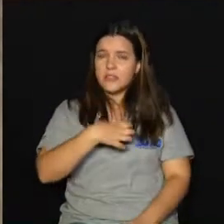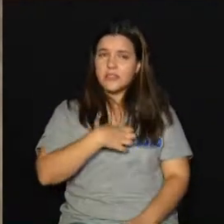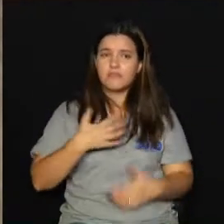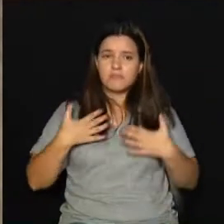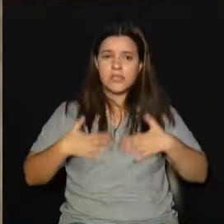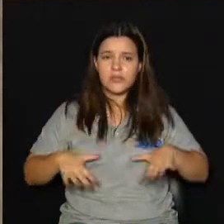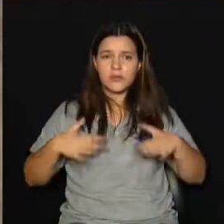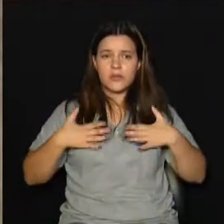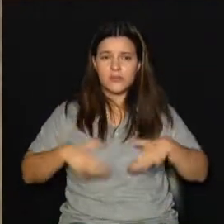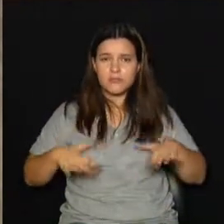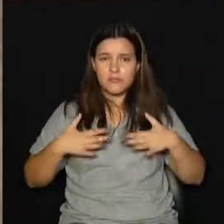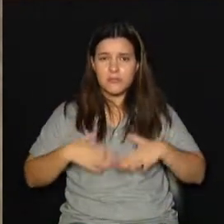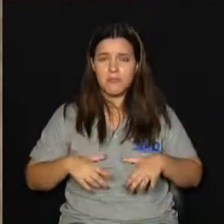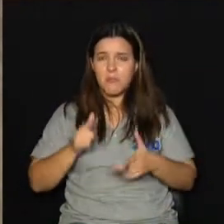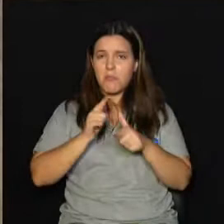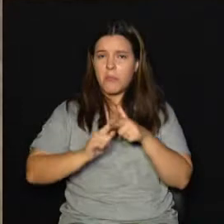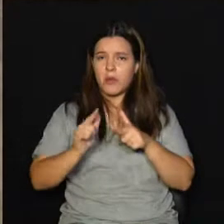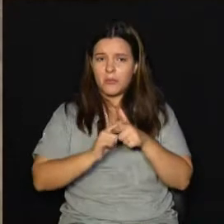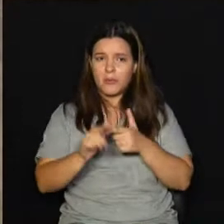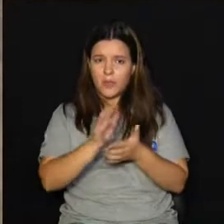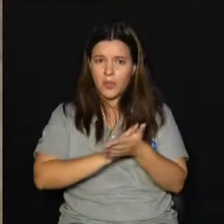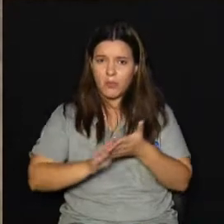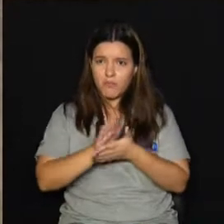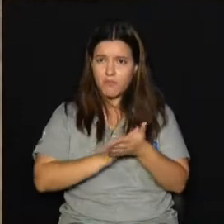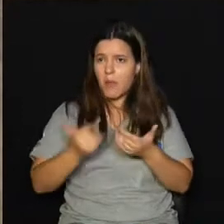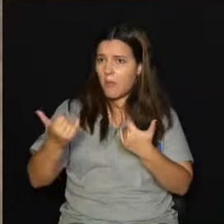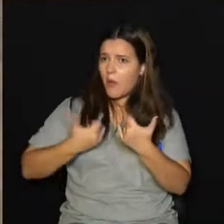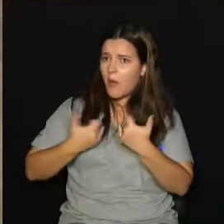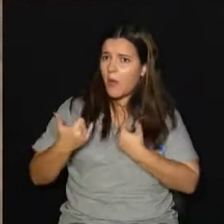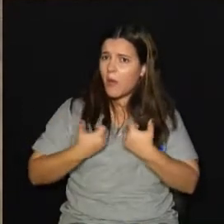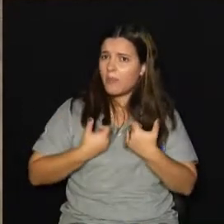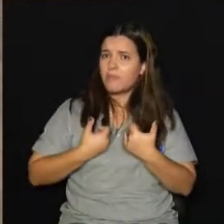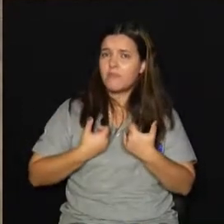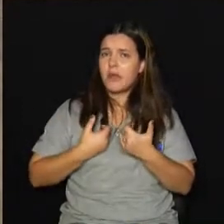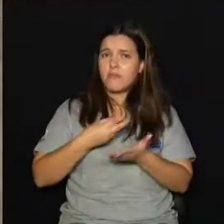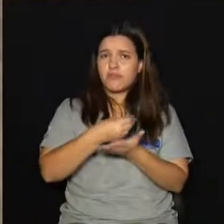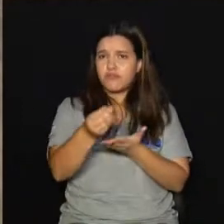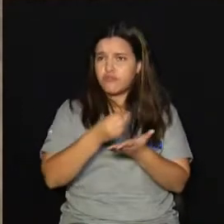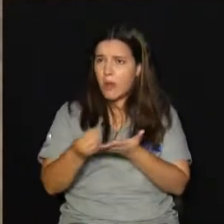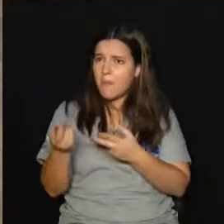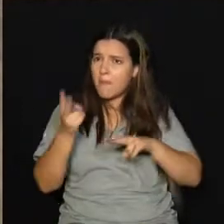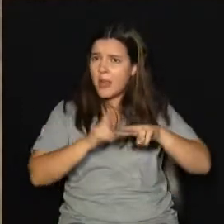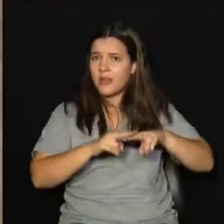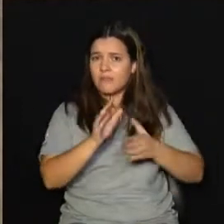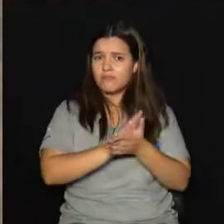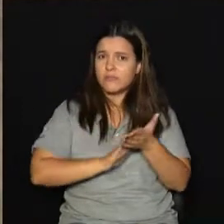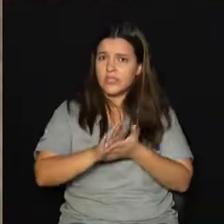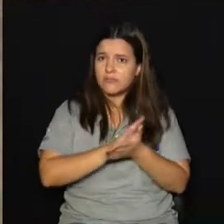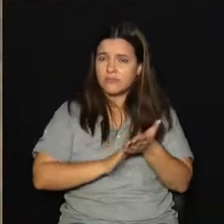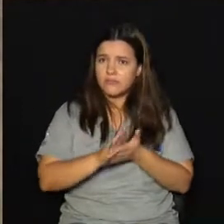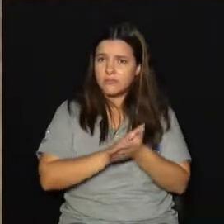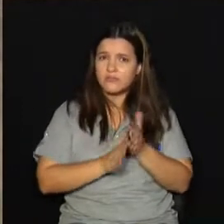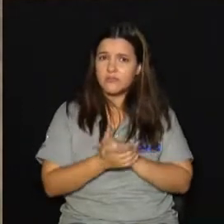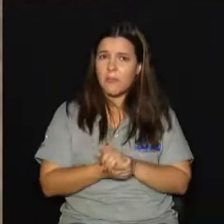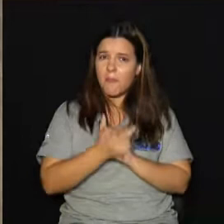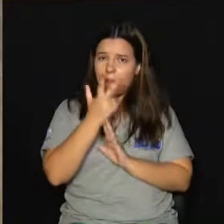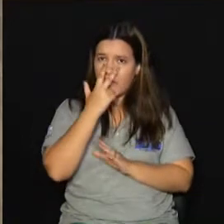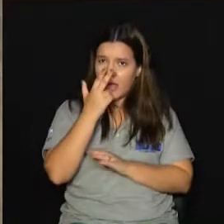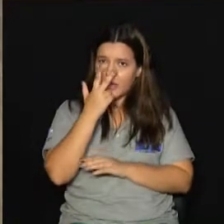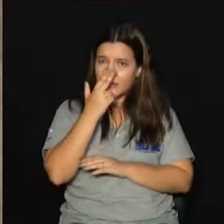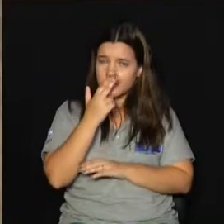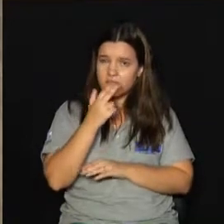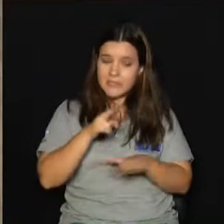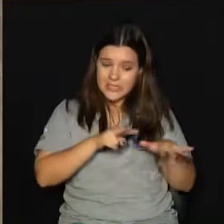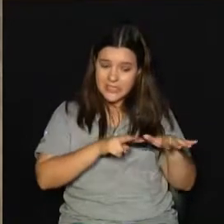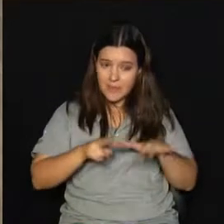tranquilo, a gente não tem ocorrência, que a gente saiba, de boca de urna, de prisão. Era esperado um dia tranquilo, sendo que a